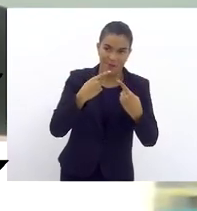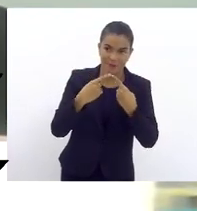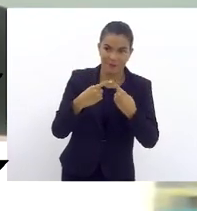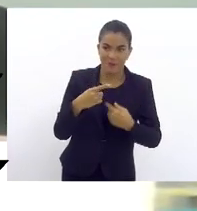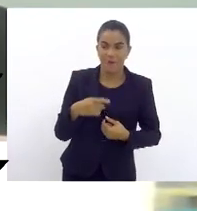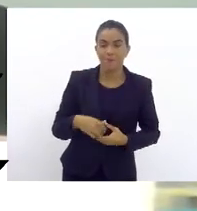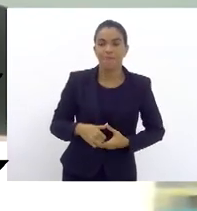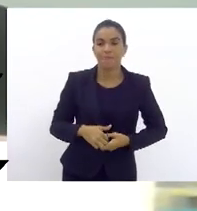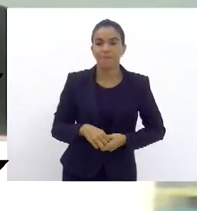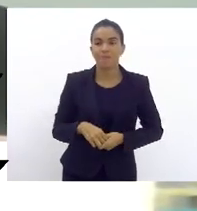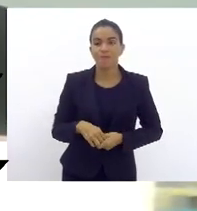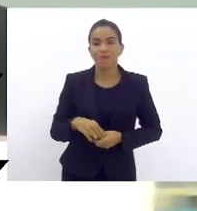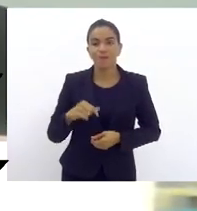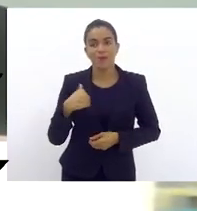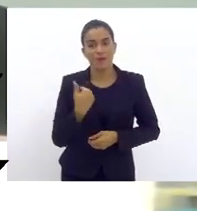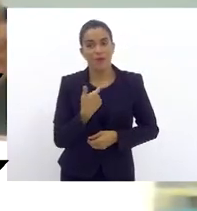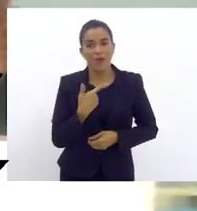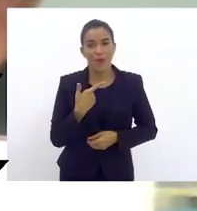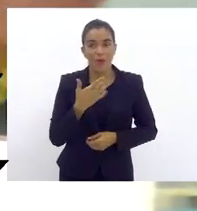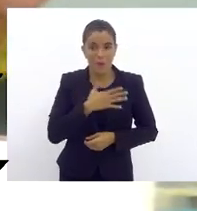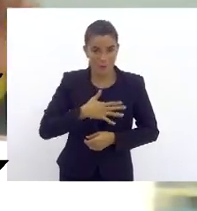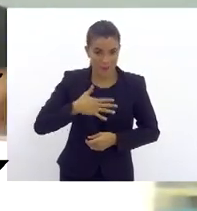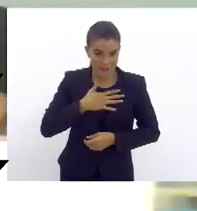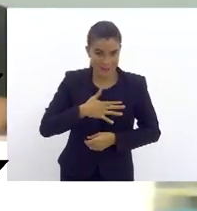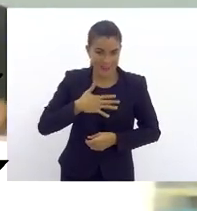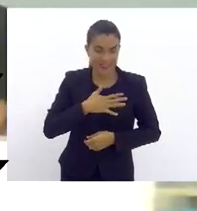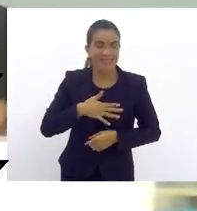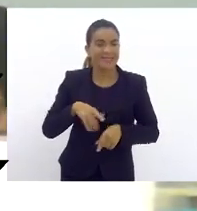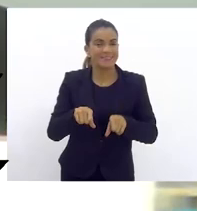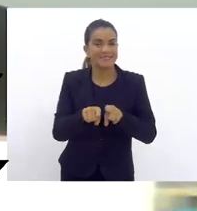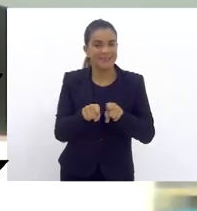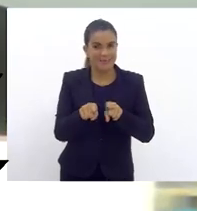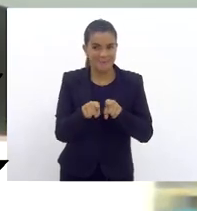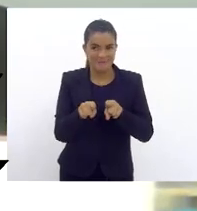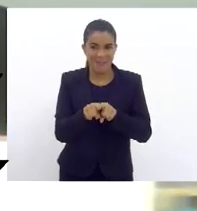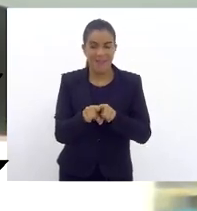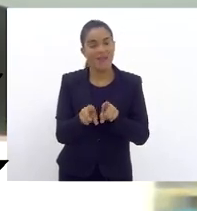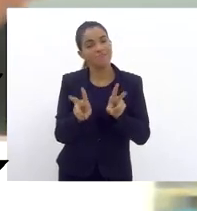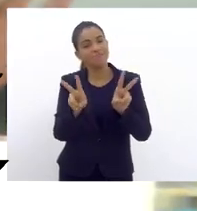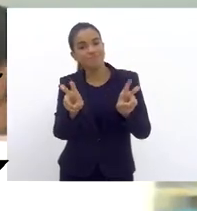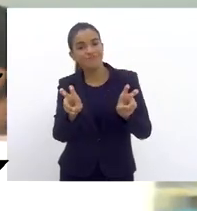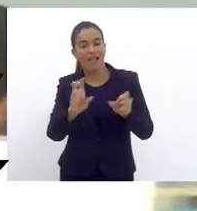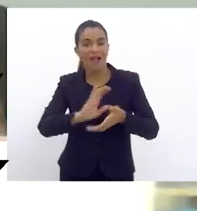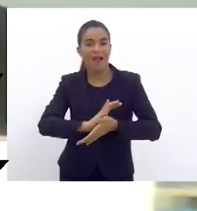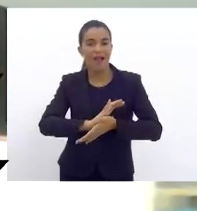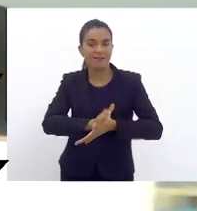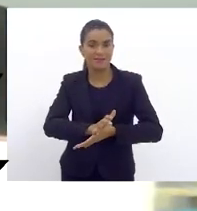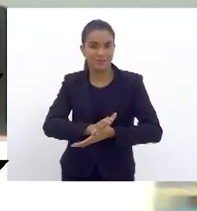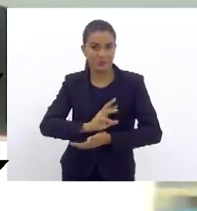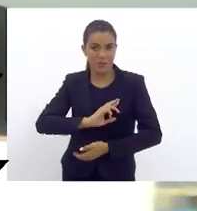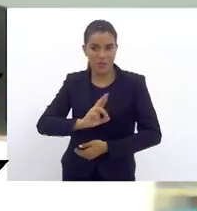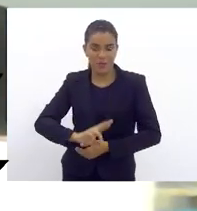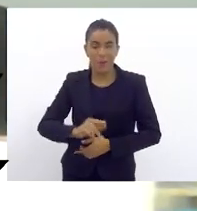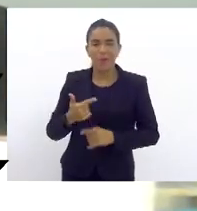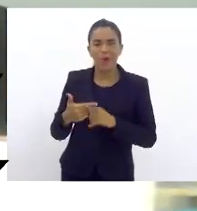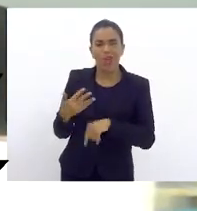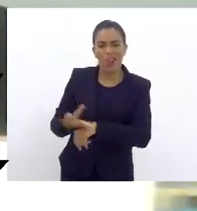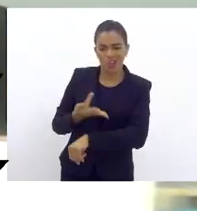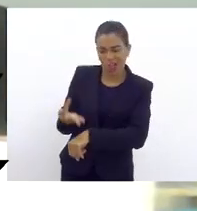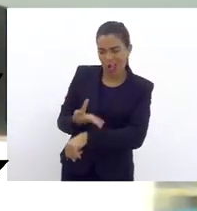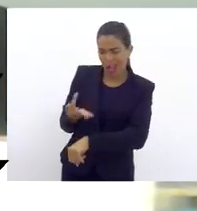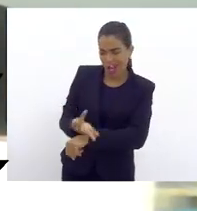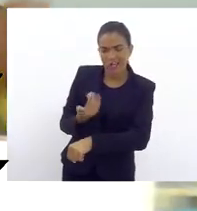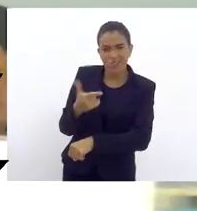fala eu gostei muito da chamada da audiência racismo religioso não intolerância porque tô intolerância não